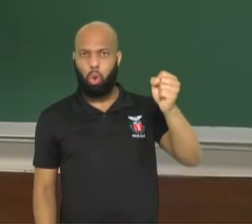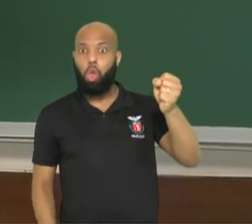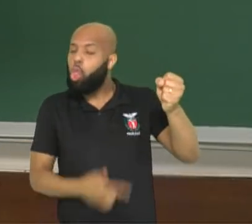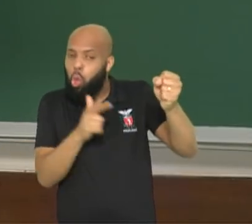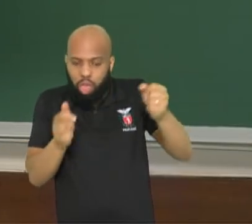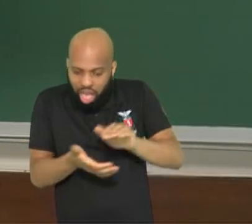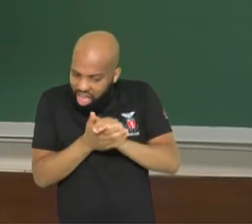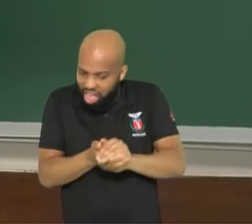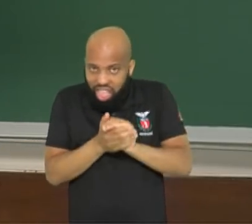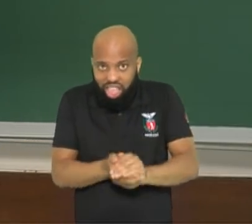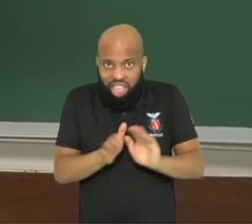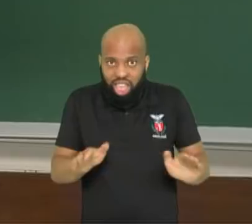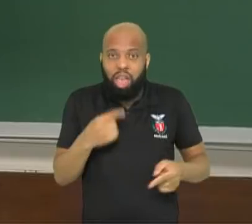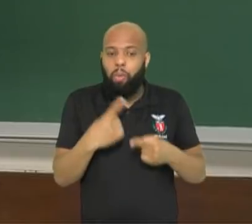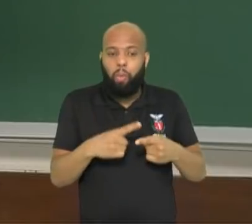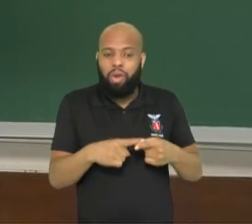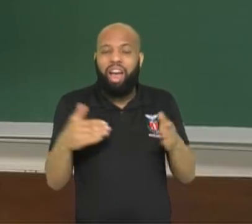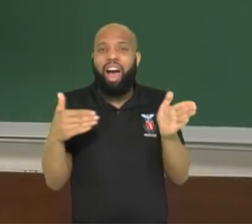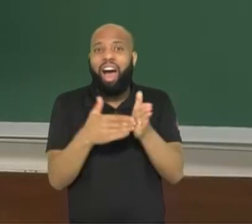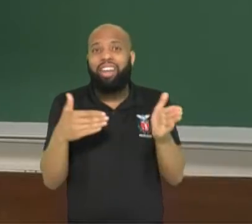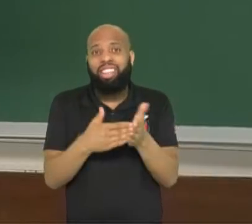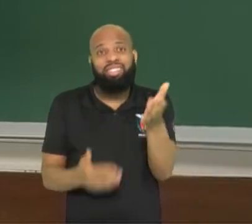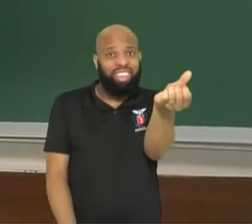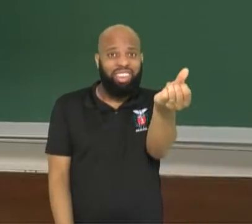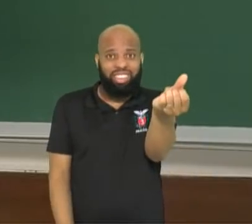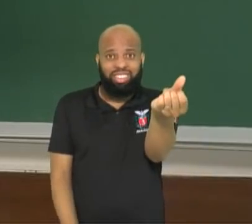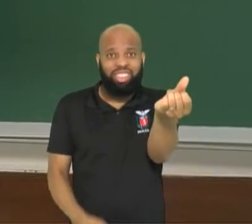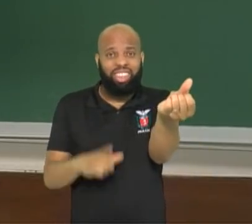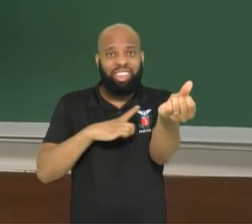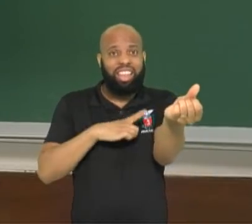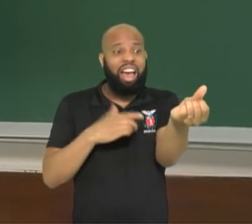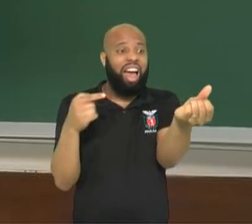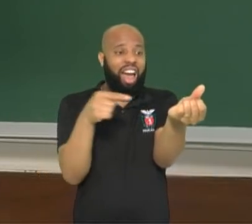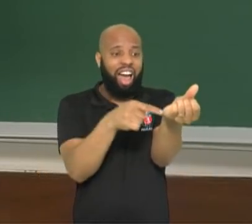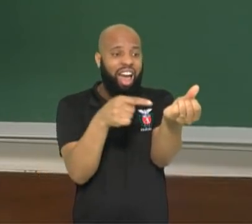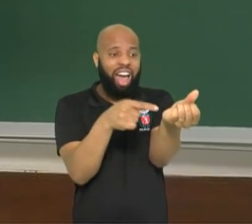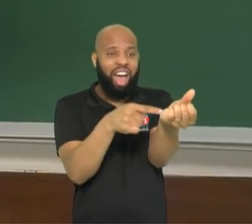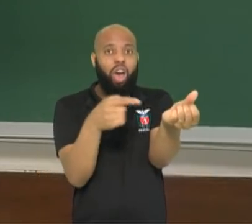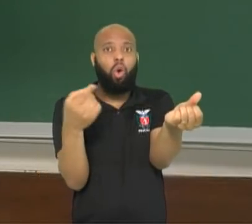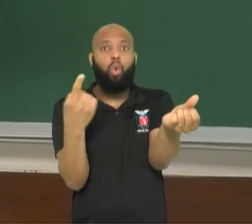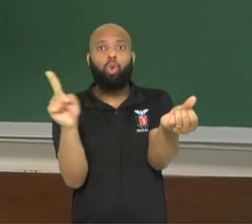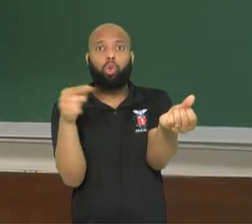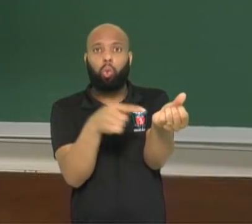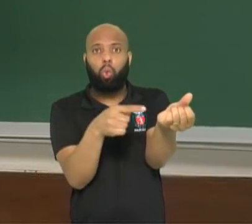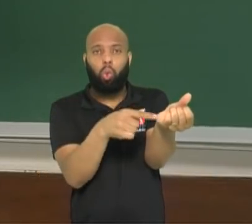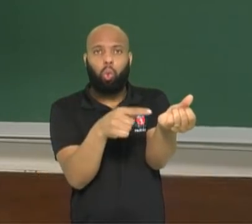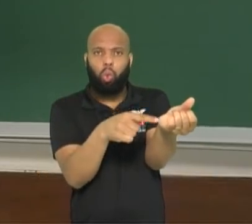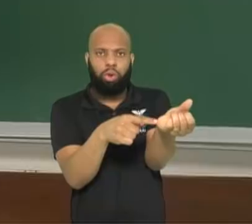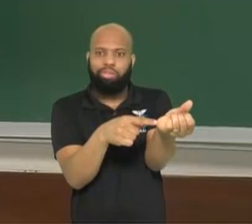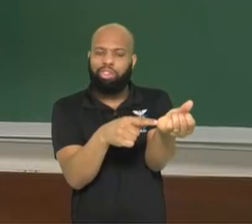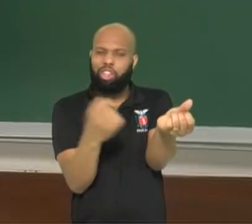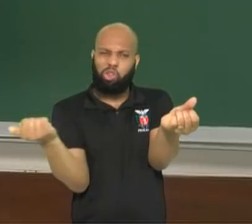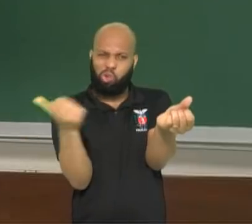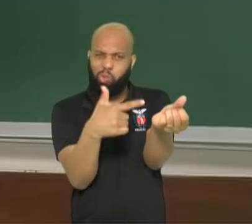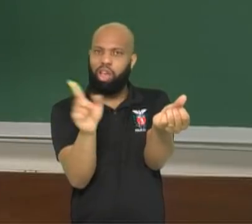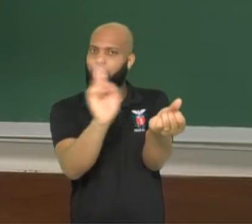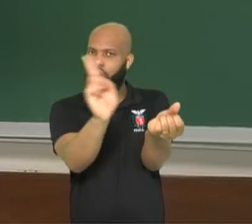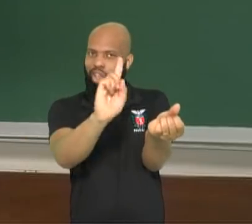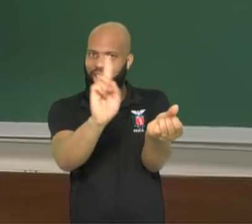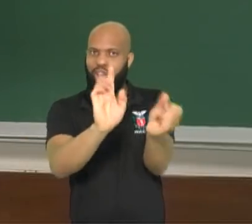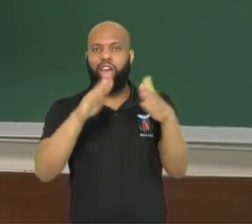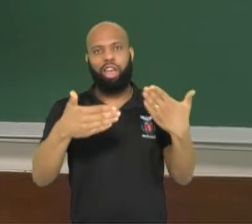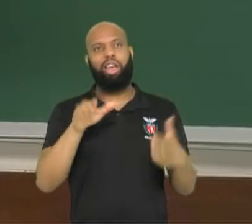essa possibilidade. Por quê? O número de possibilidades vai até o número 6 e não mais que